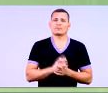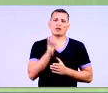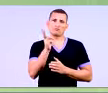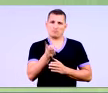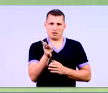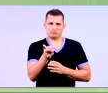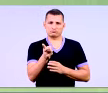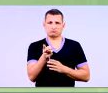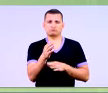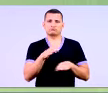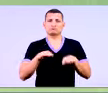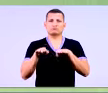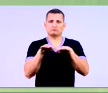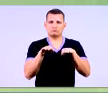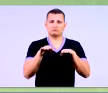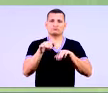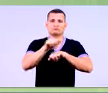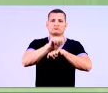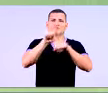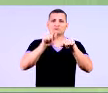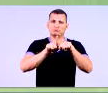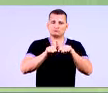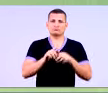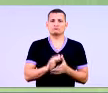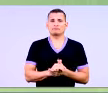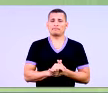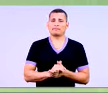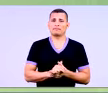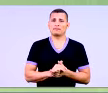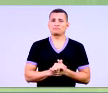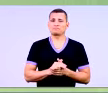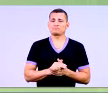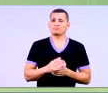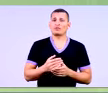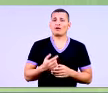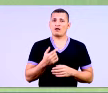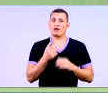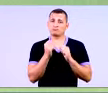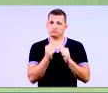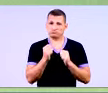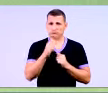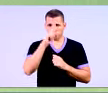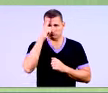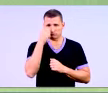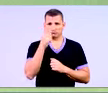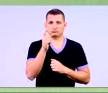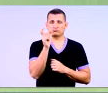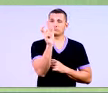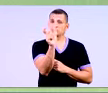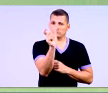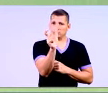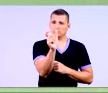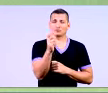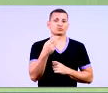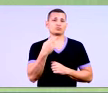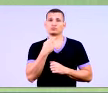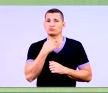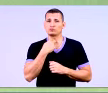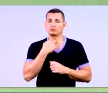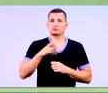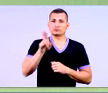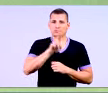padrão do algoritmo para que eu possa criar uma variável primeiro eu não posso usar o